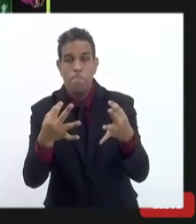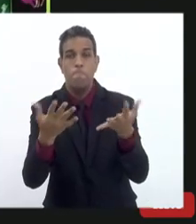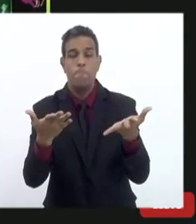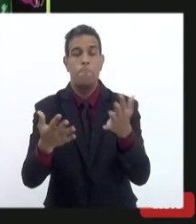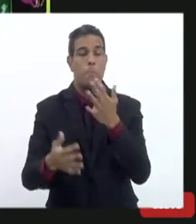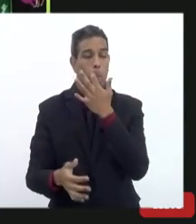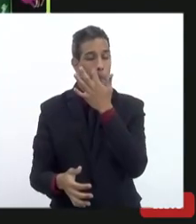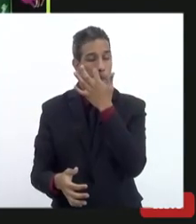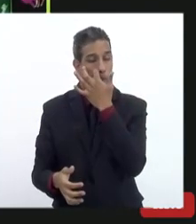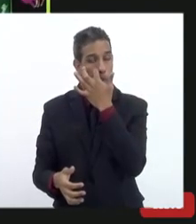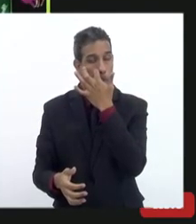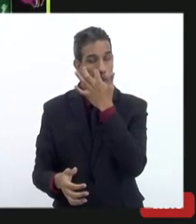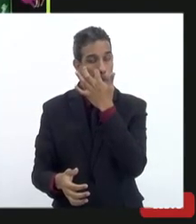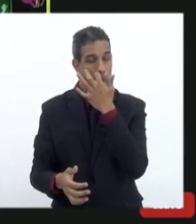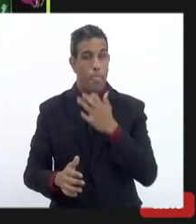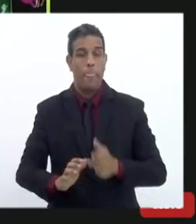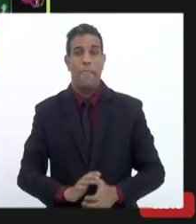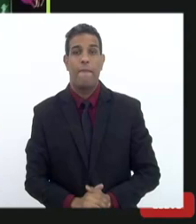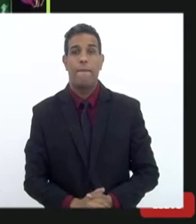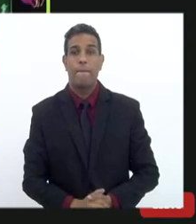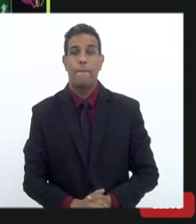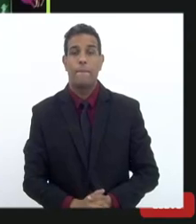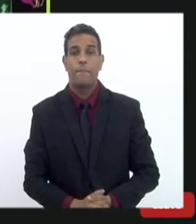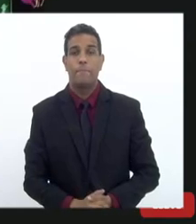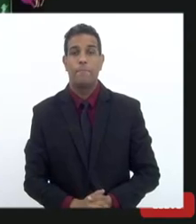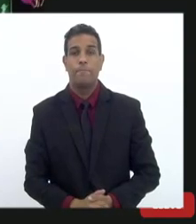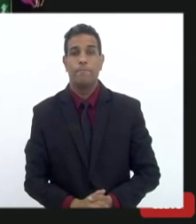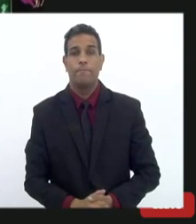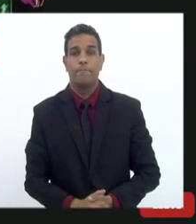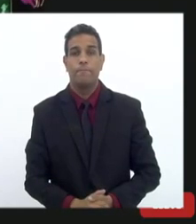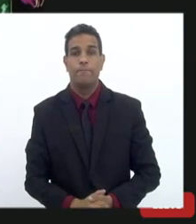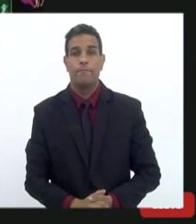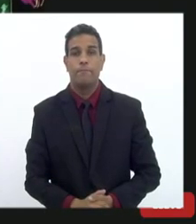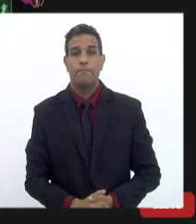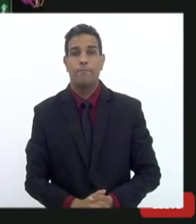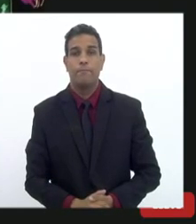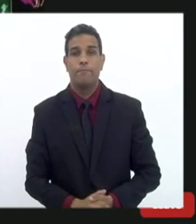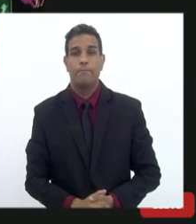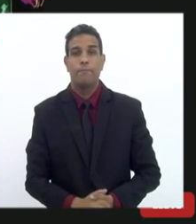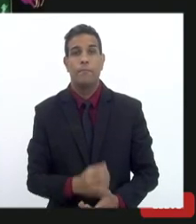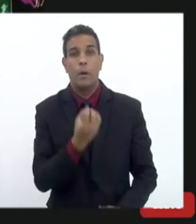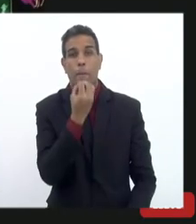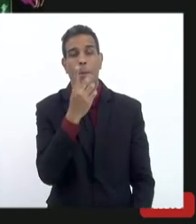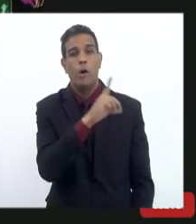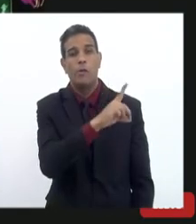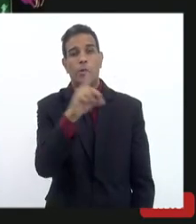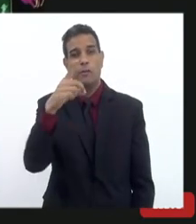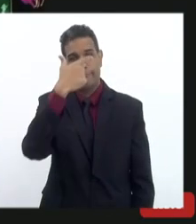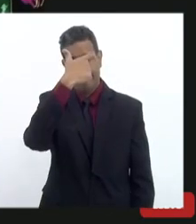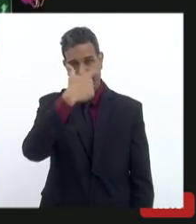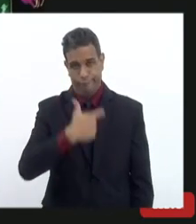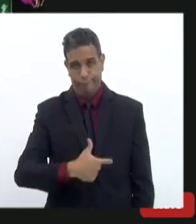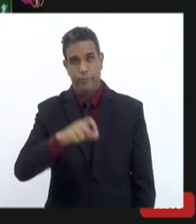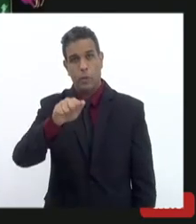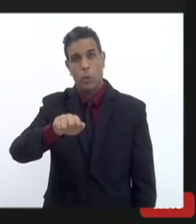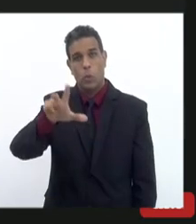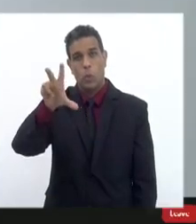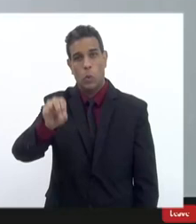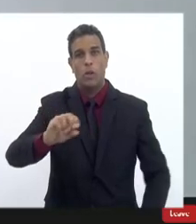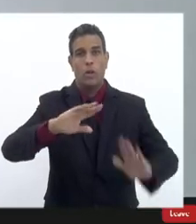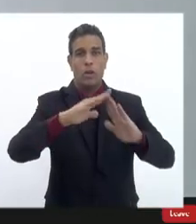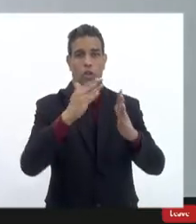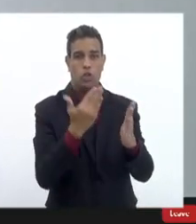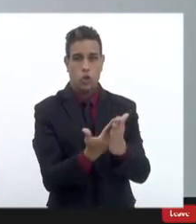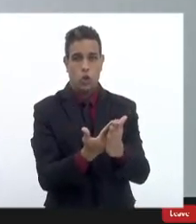Escutamos, sim. Perfeito. Bom, bom dia, né? Sou Luiz Otávio. Sou estudante da rede estadual de ensino e